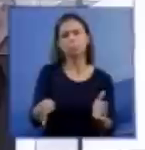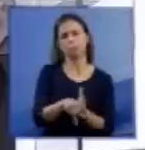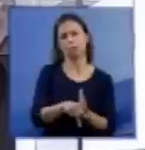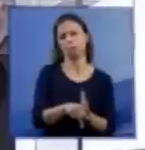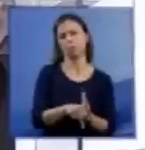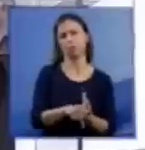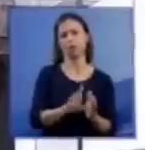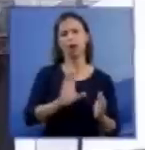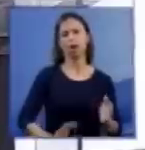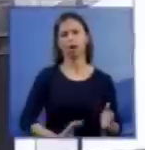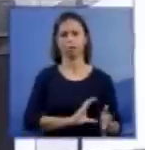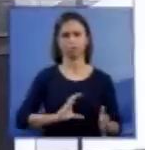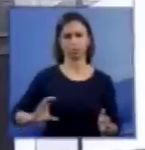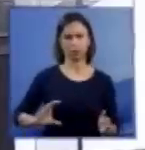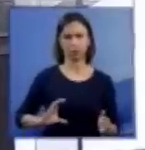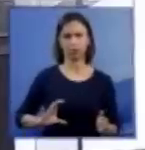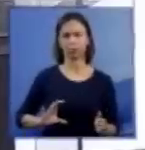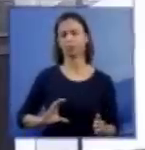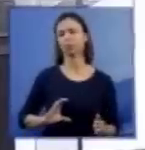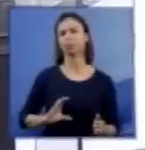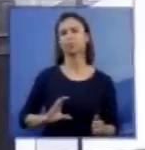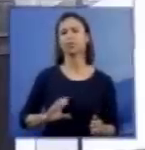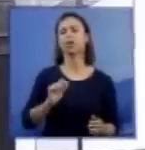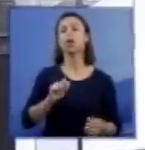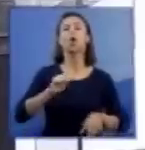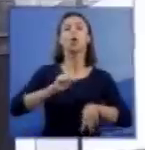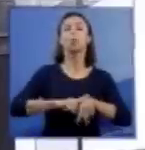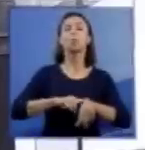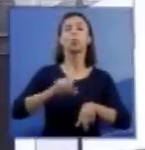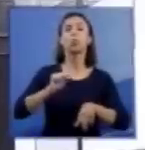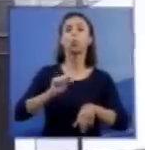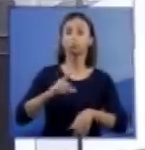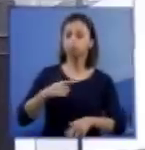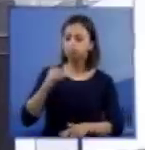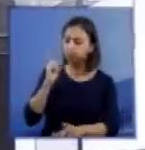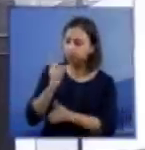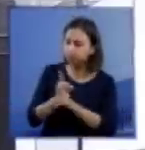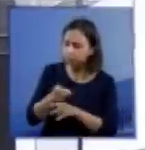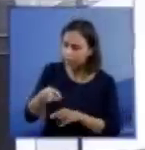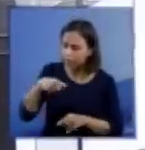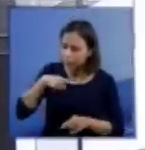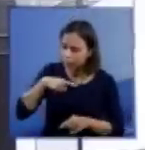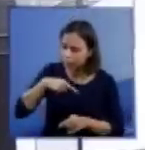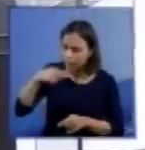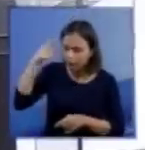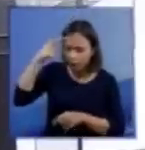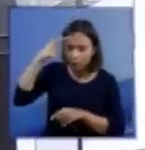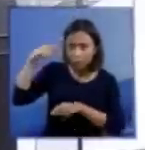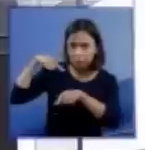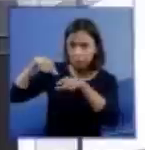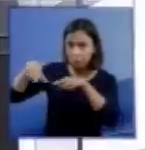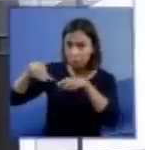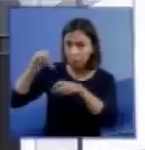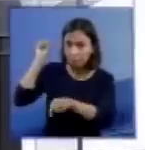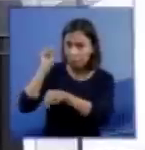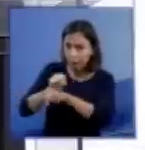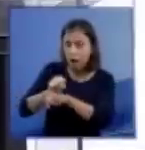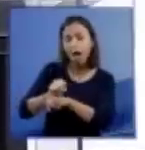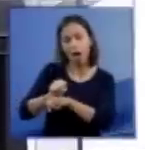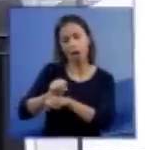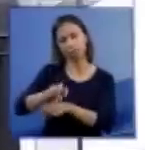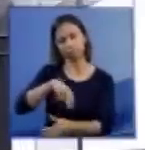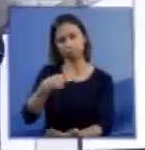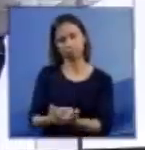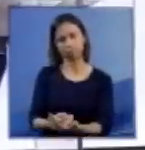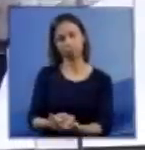eh o momento em que se que há essa verificação mas é fundamental é fundamental que nós